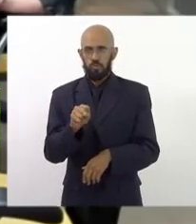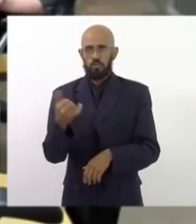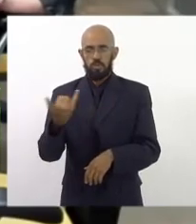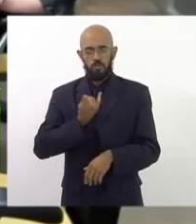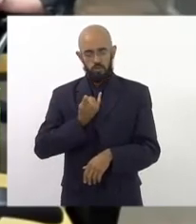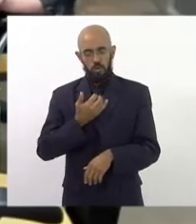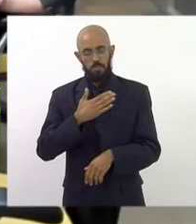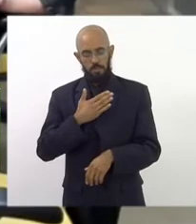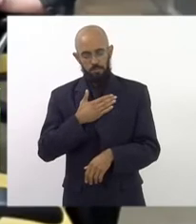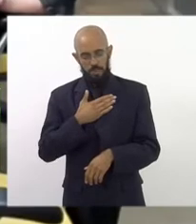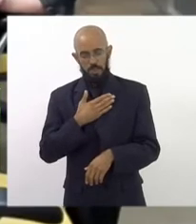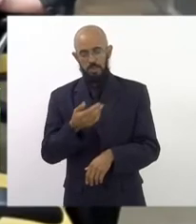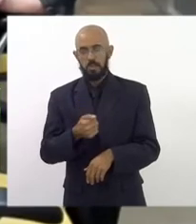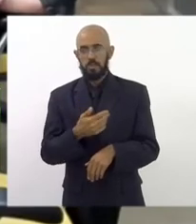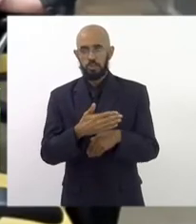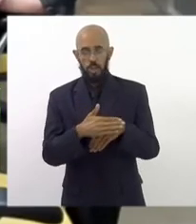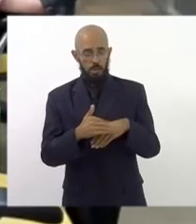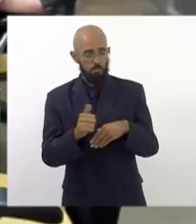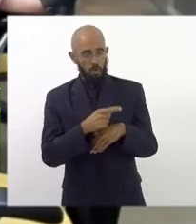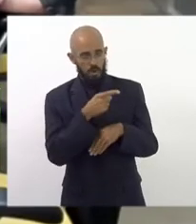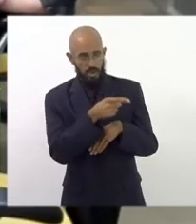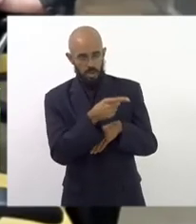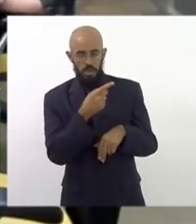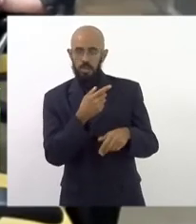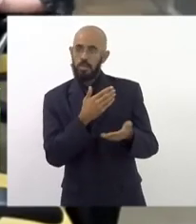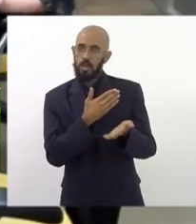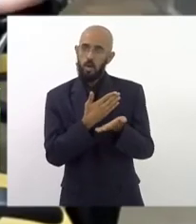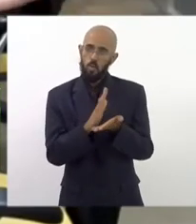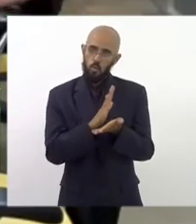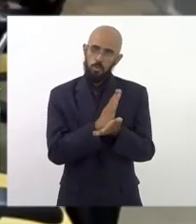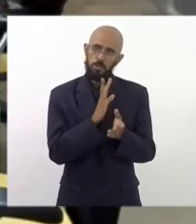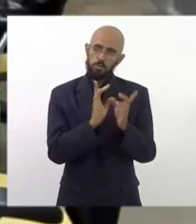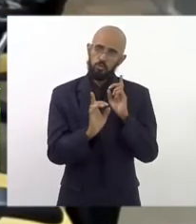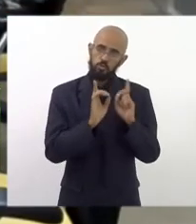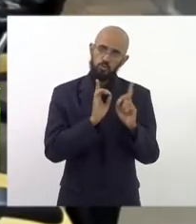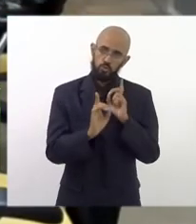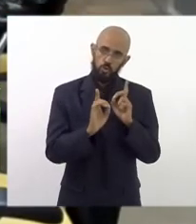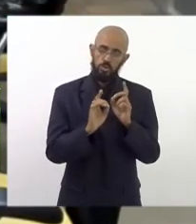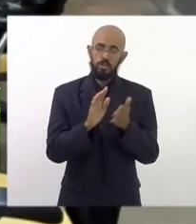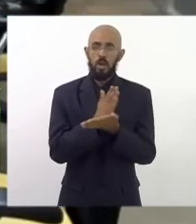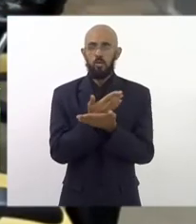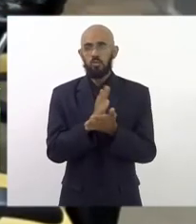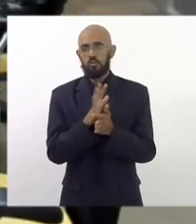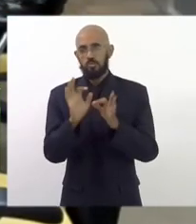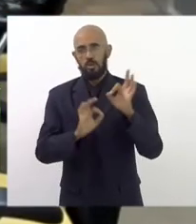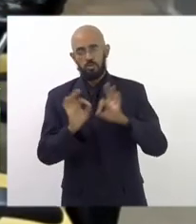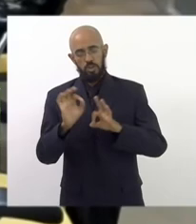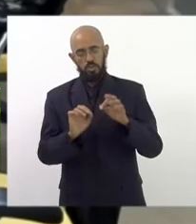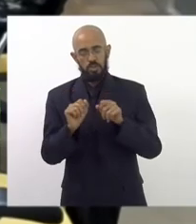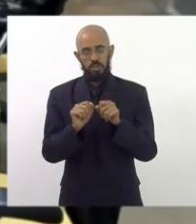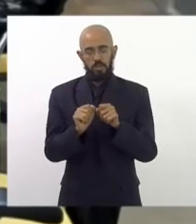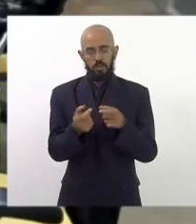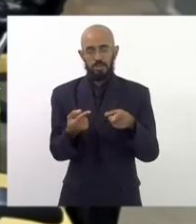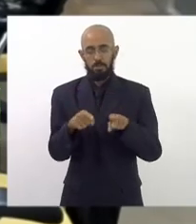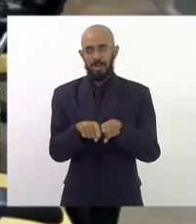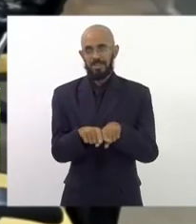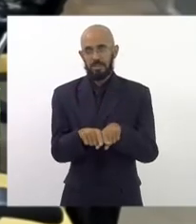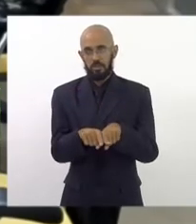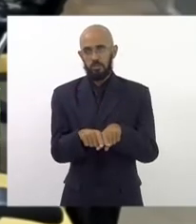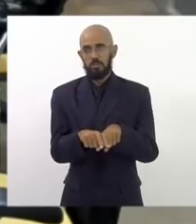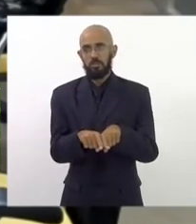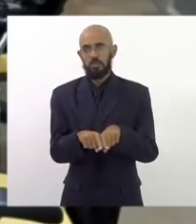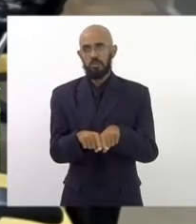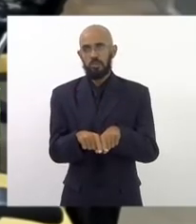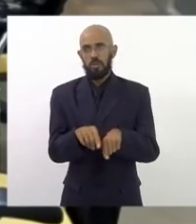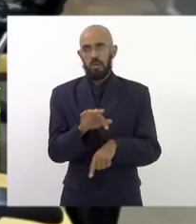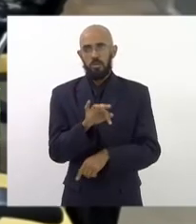tinha chamado ele, algumas discussões, alguns projetos a gente está fazendo em parceria, estamos fazendo aqui em parceria,